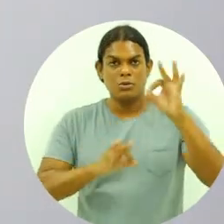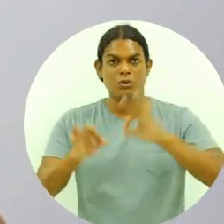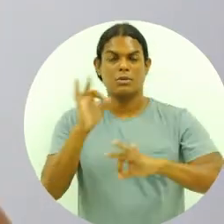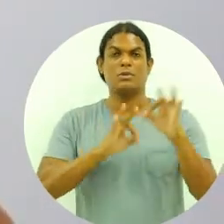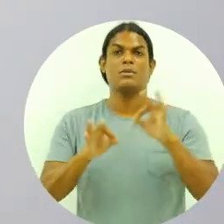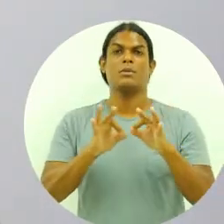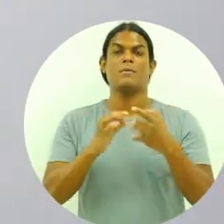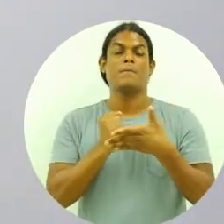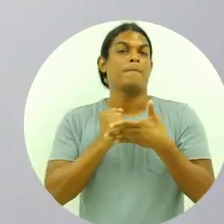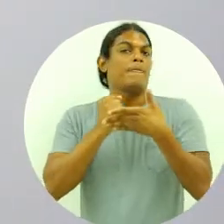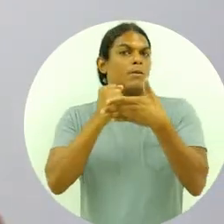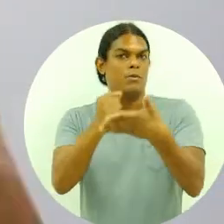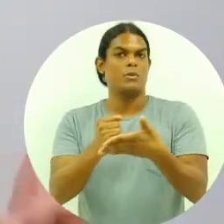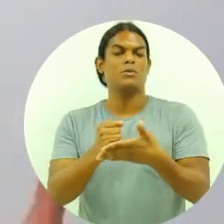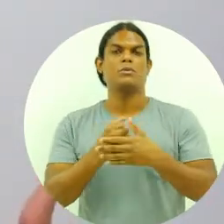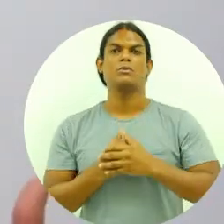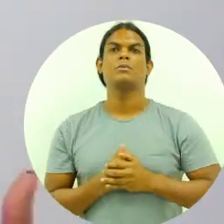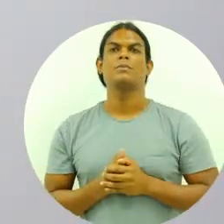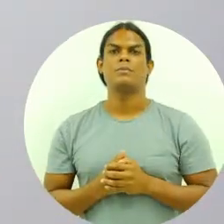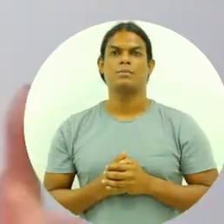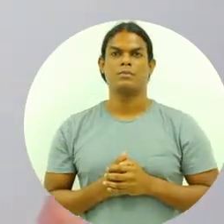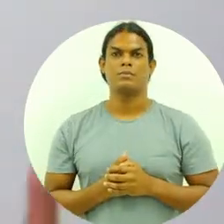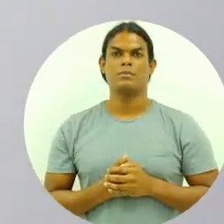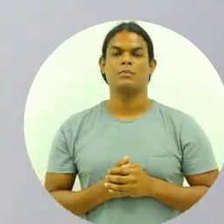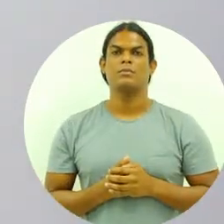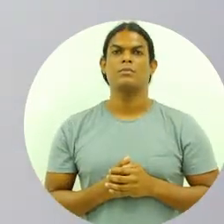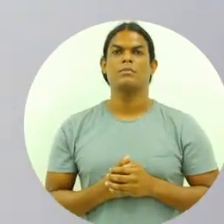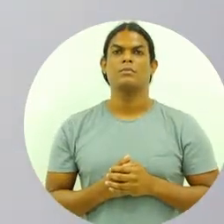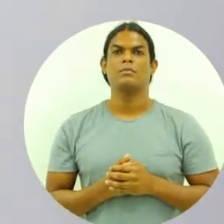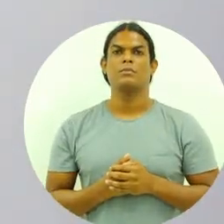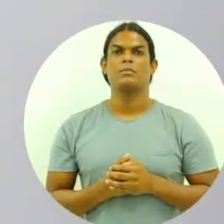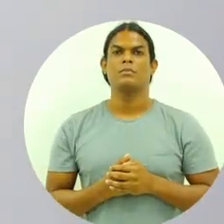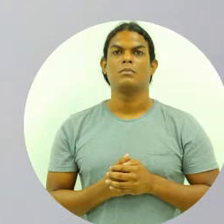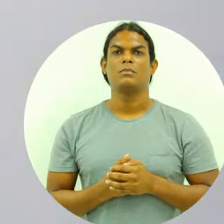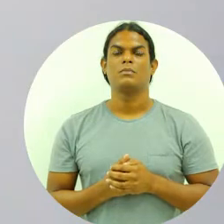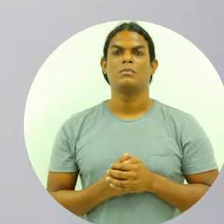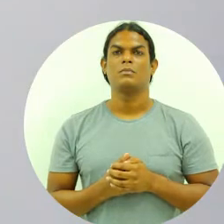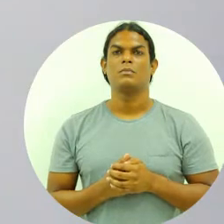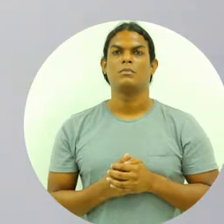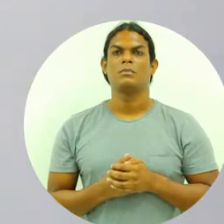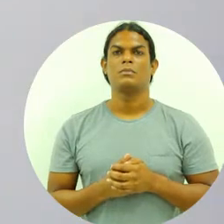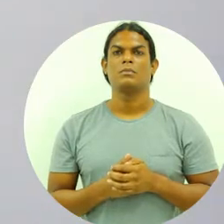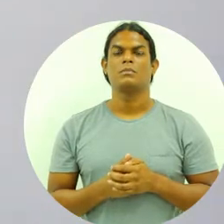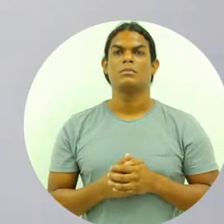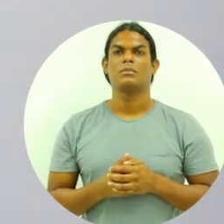dos quais ele vai se operacionalizar no seio social.